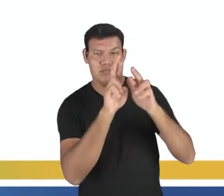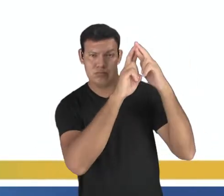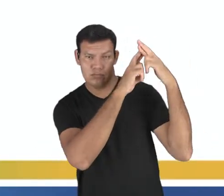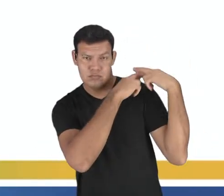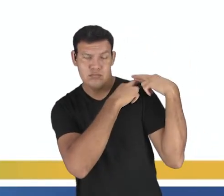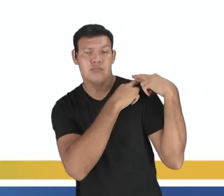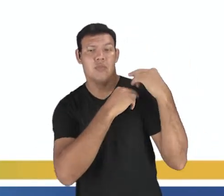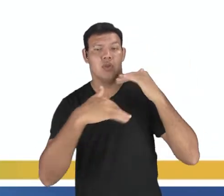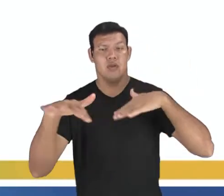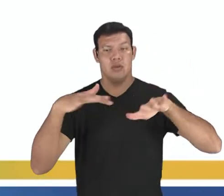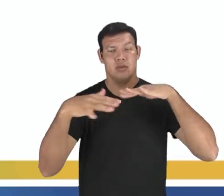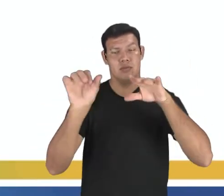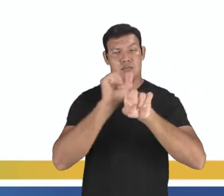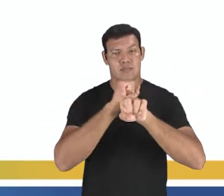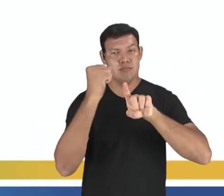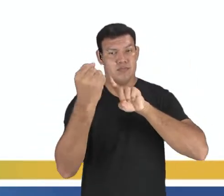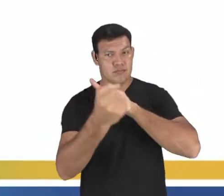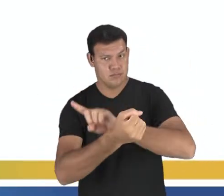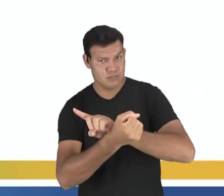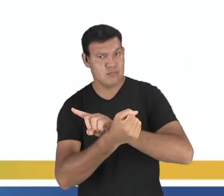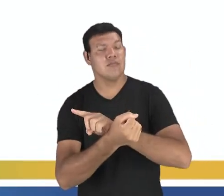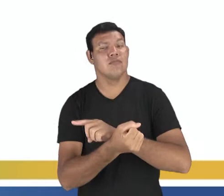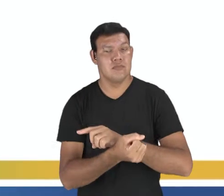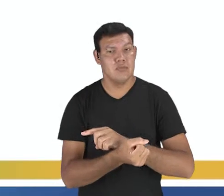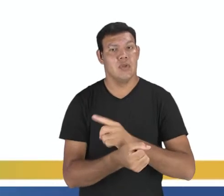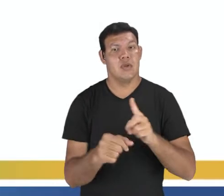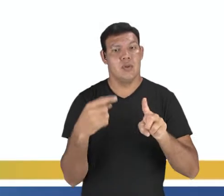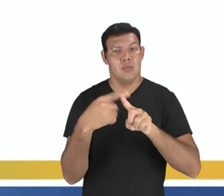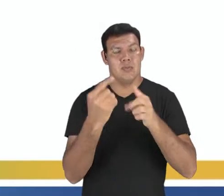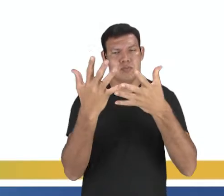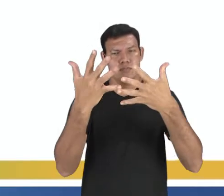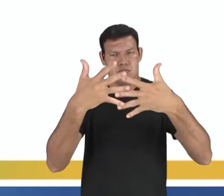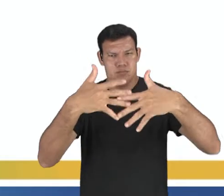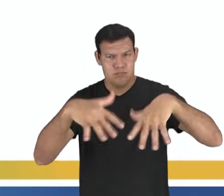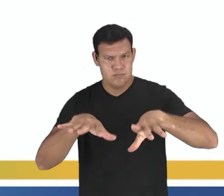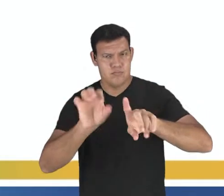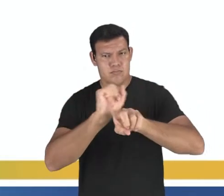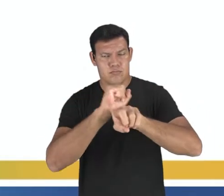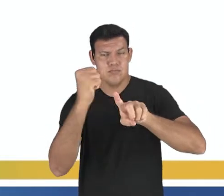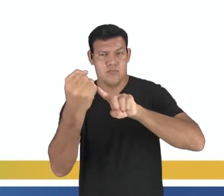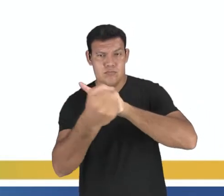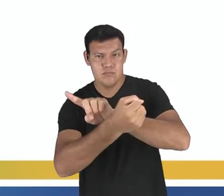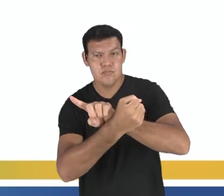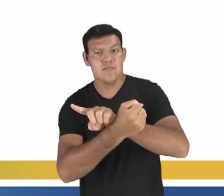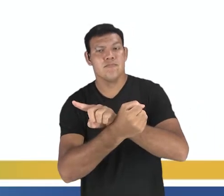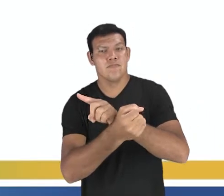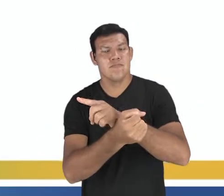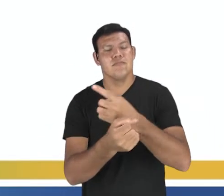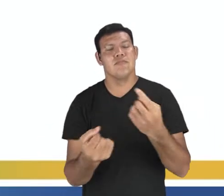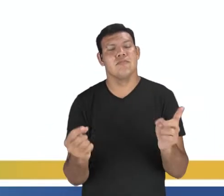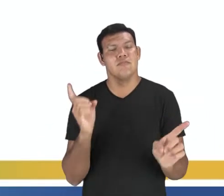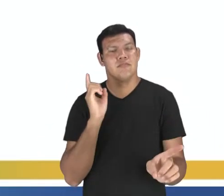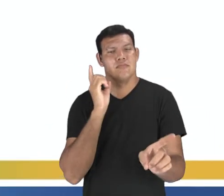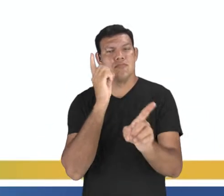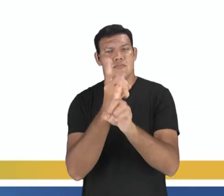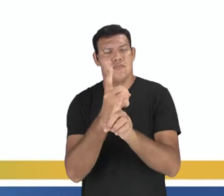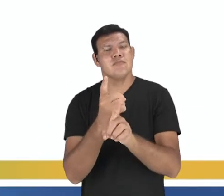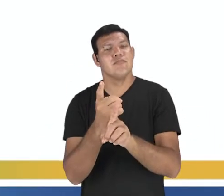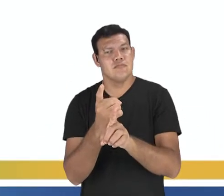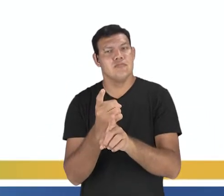social, visto que resultam da intervenção da sociedade ao encontro de suas